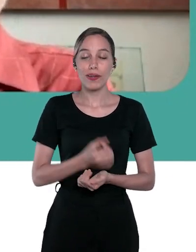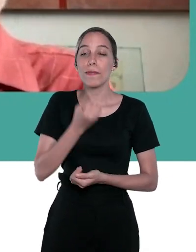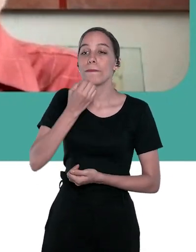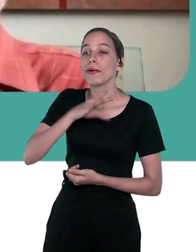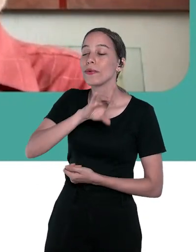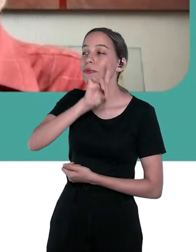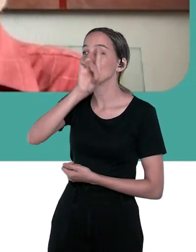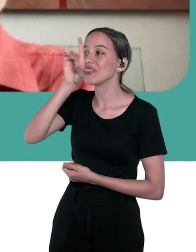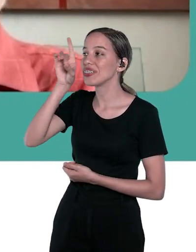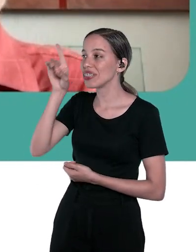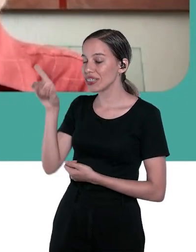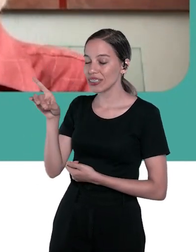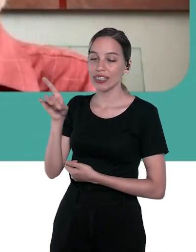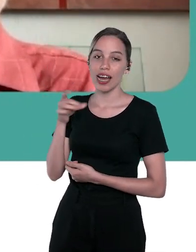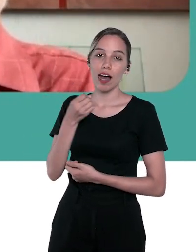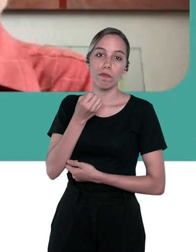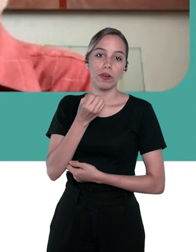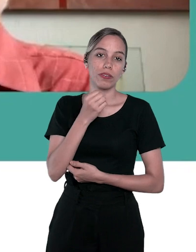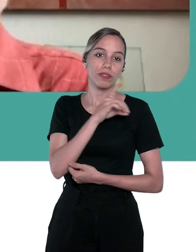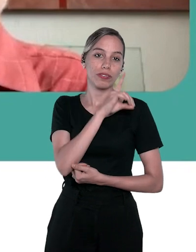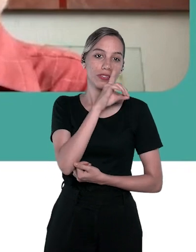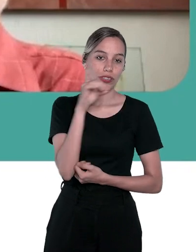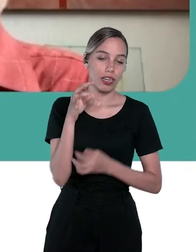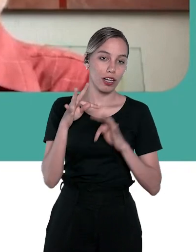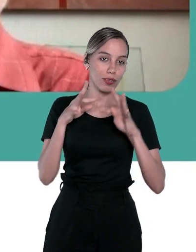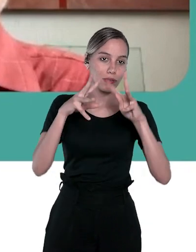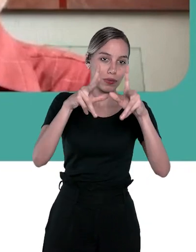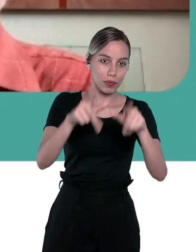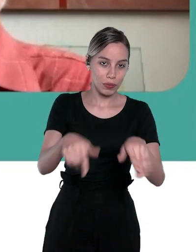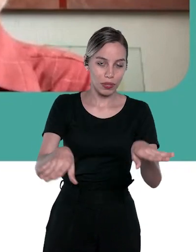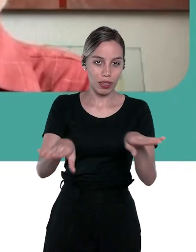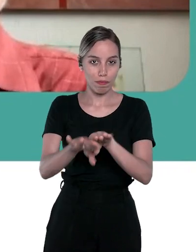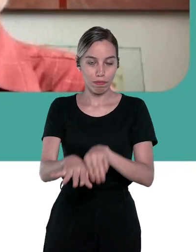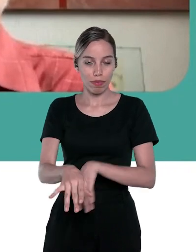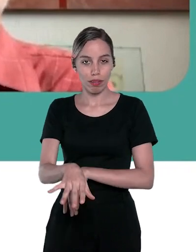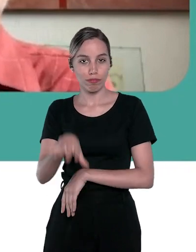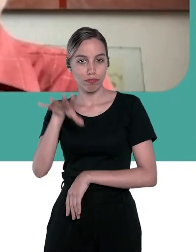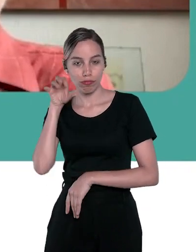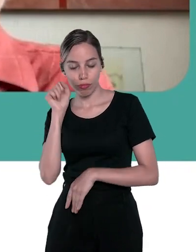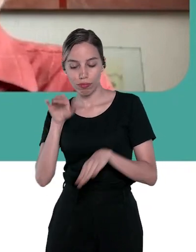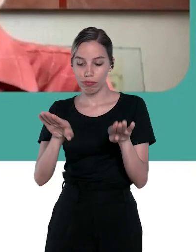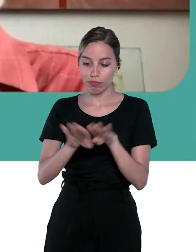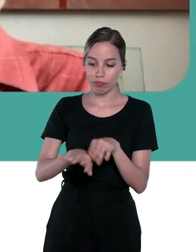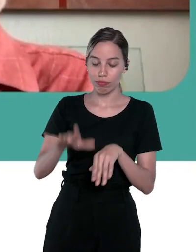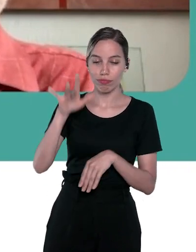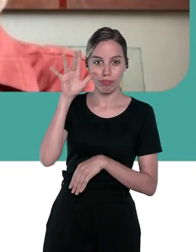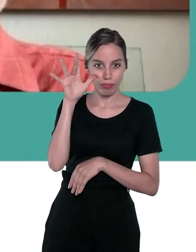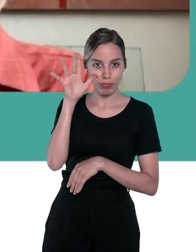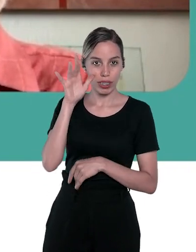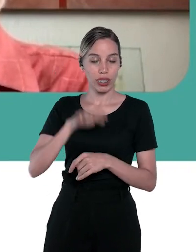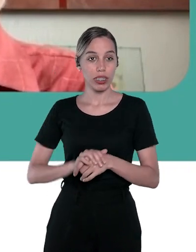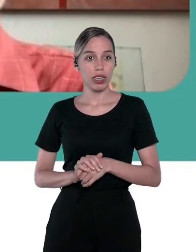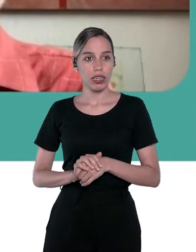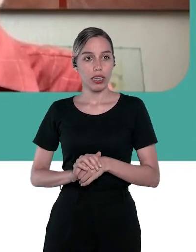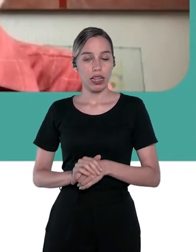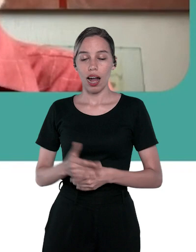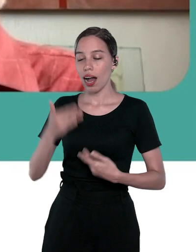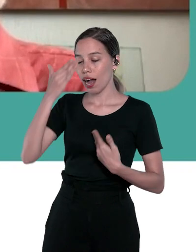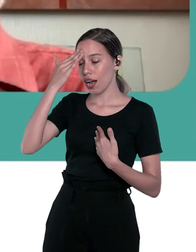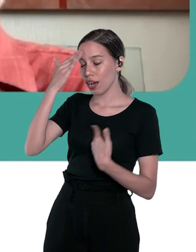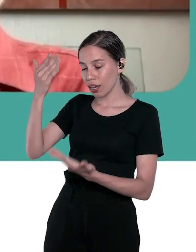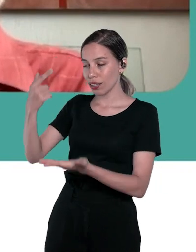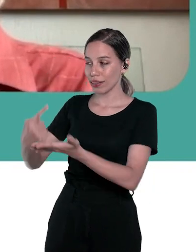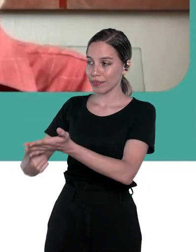Bom dia, Josane, e a todos que nos ouvem e nos veem. Agradeço muito o seu